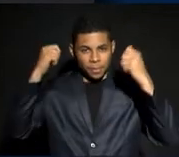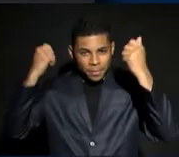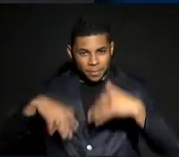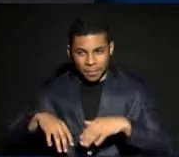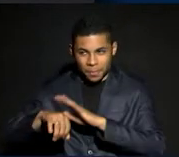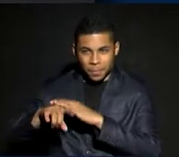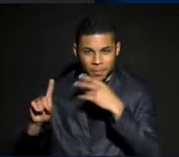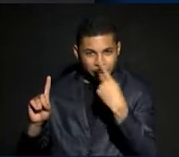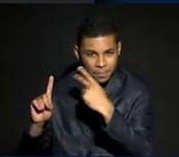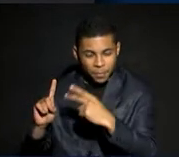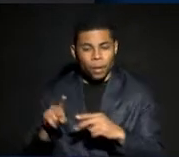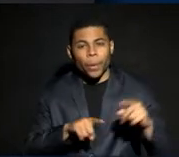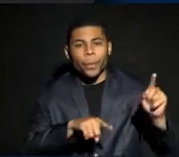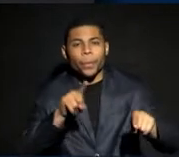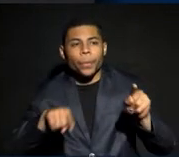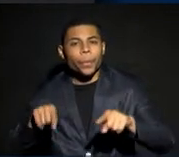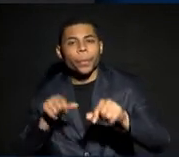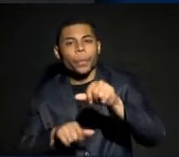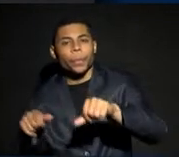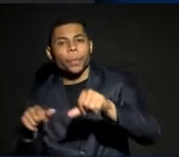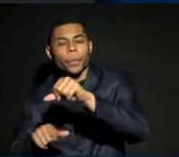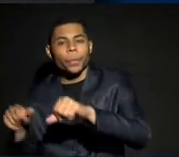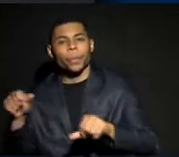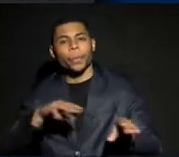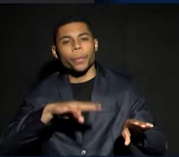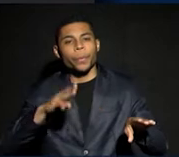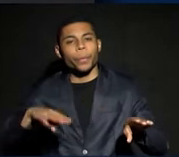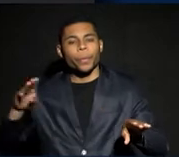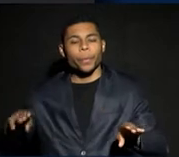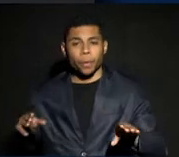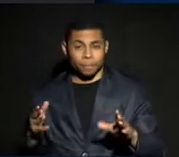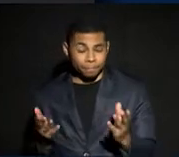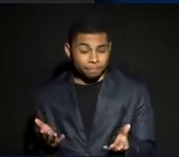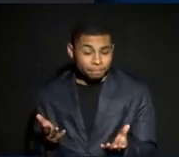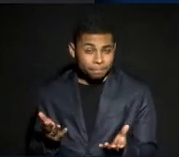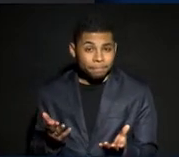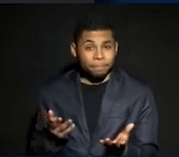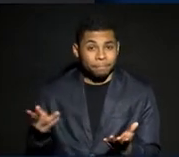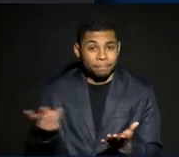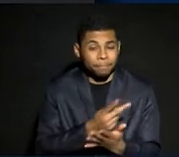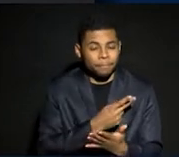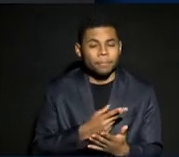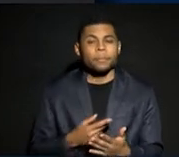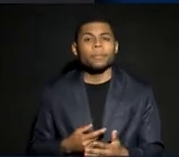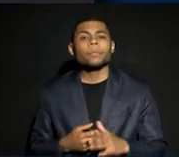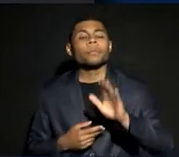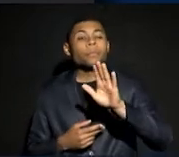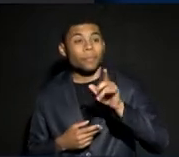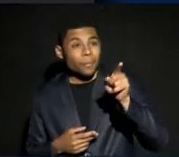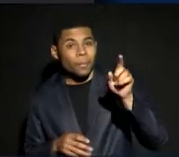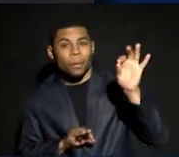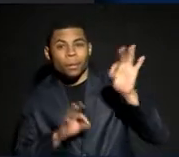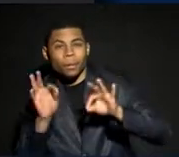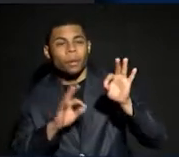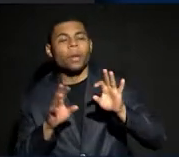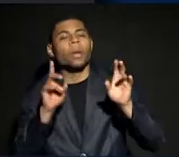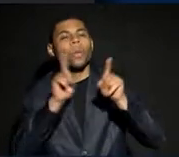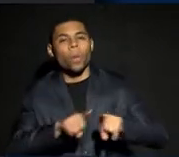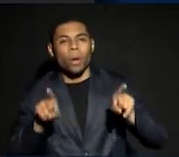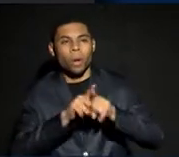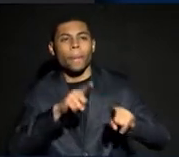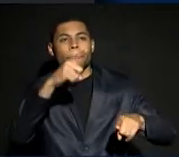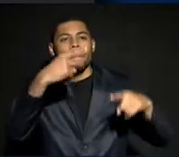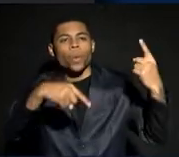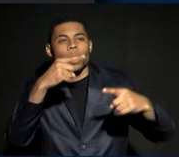correção, se deve, eu acho, a essa engenharia, inclusive. porque é uma engenharia política